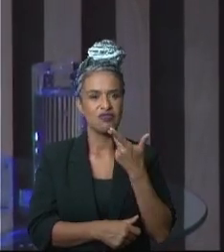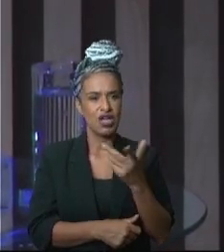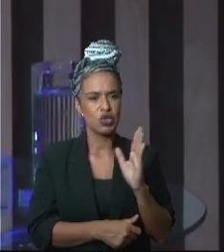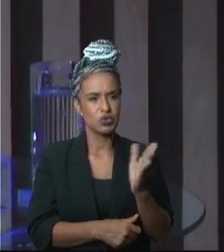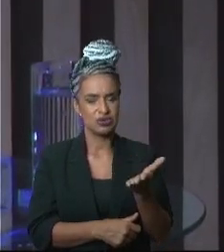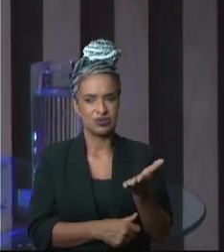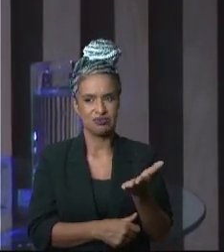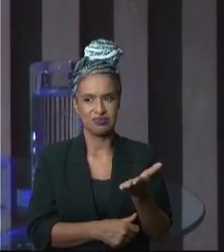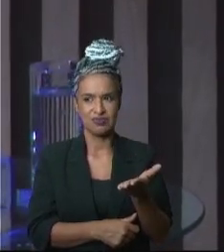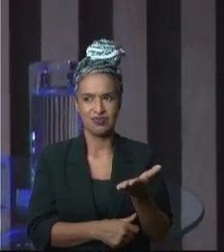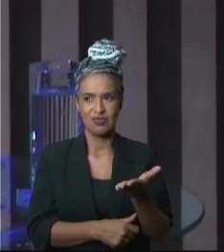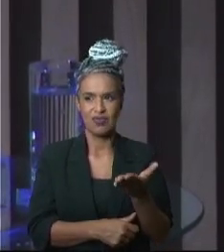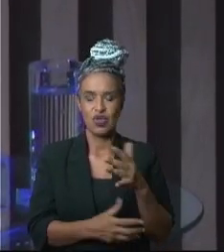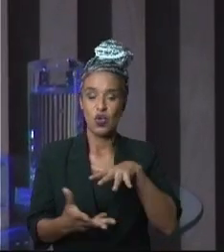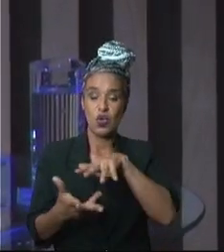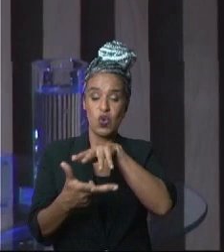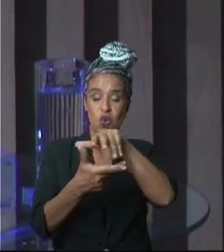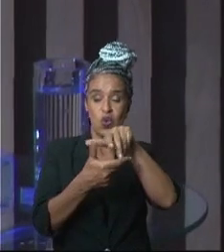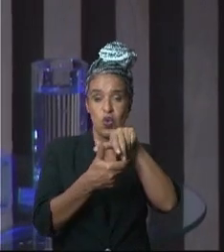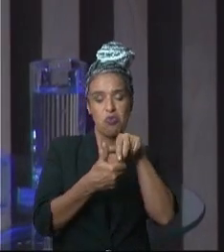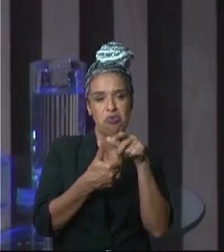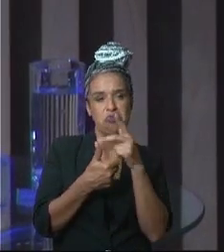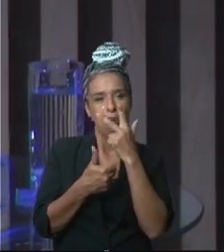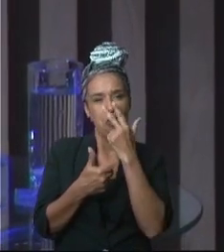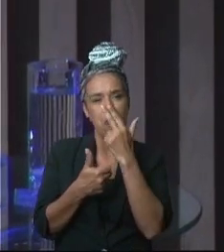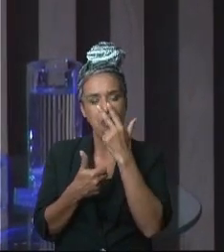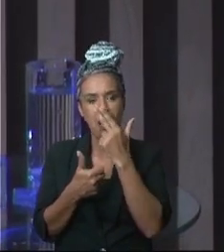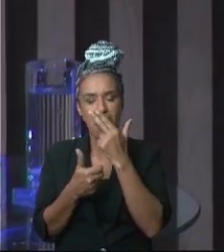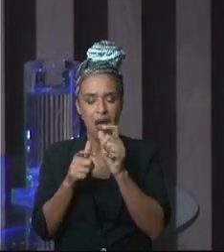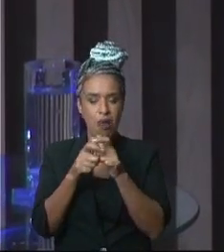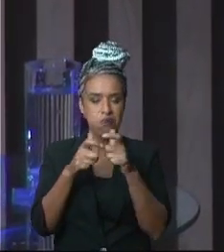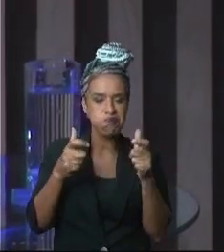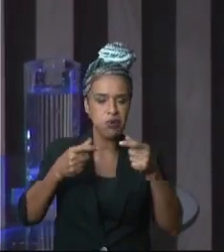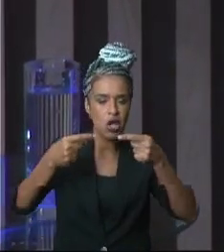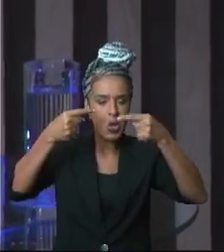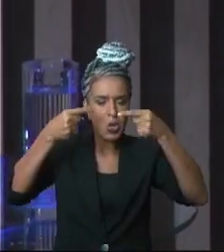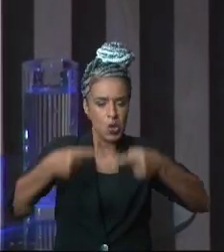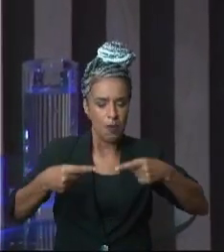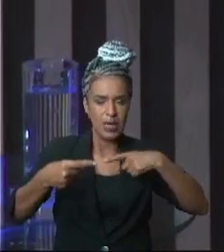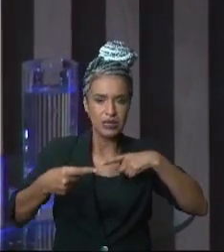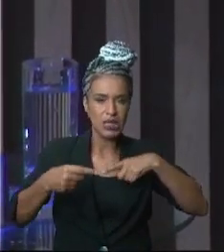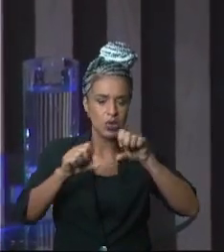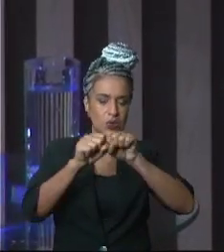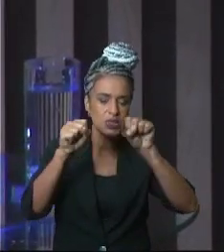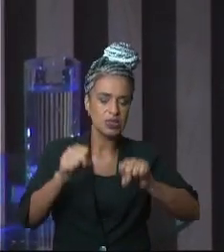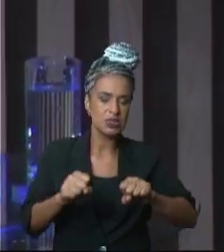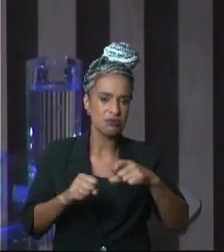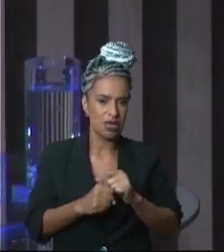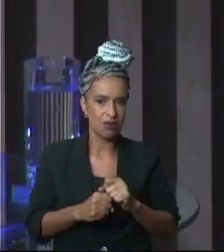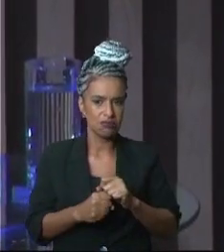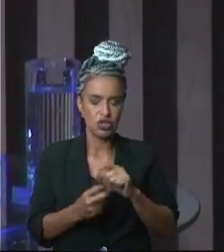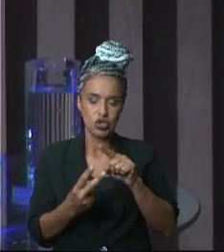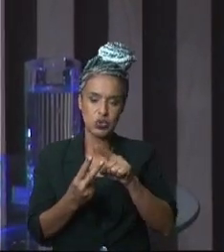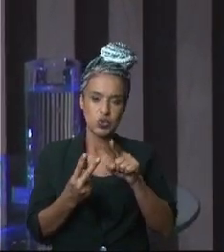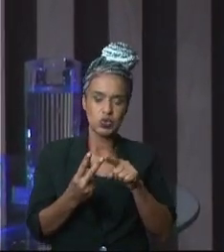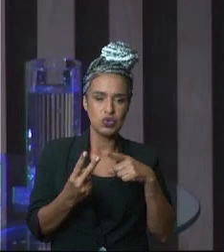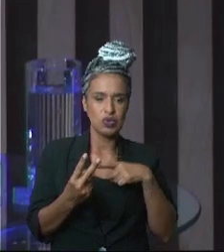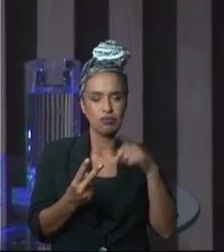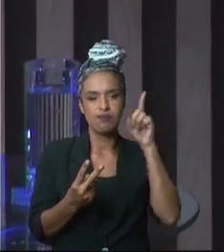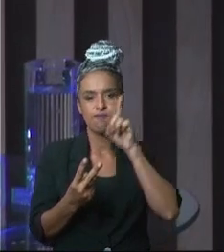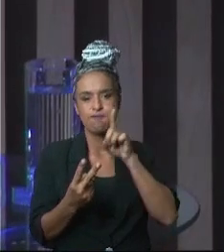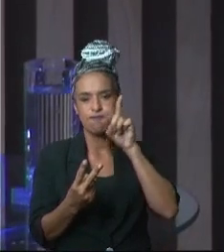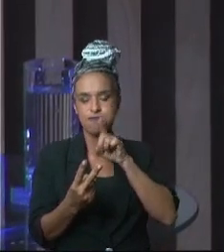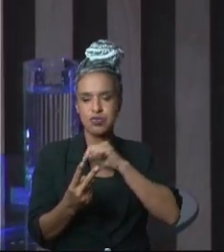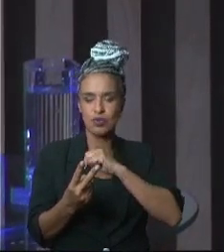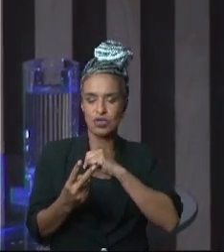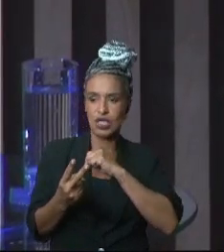mencionou, que é esse mundo aparentemente de aumento de competição sistêmica entre duas hegemonias, né, entre os Estados Unidos